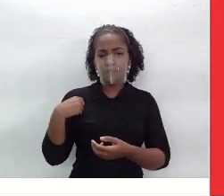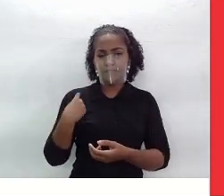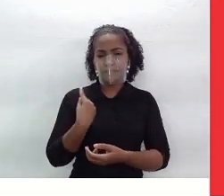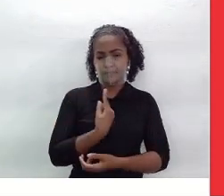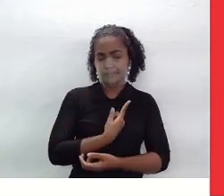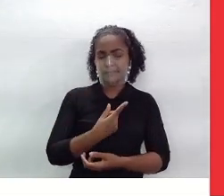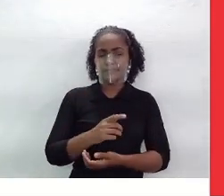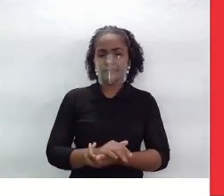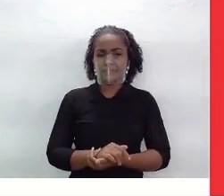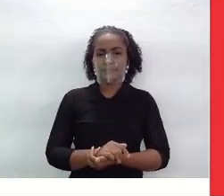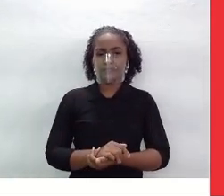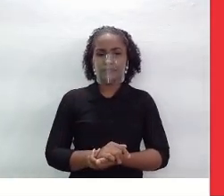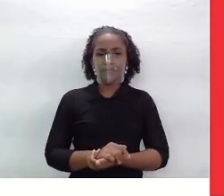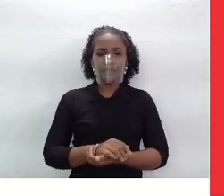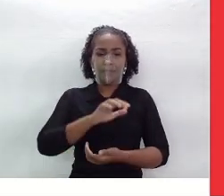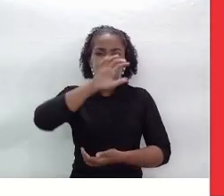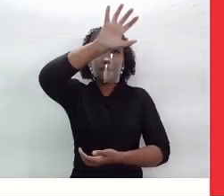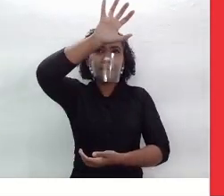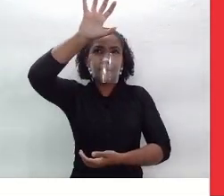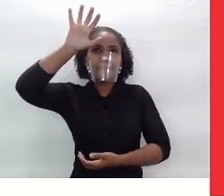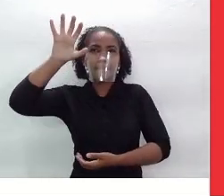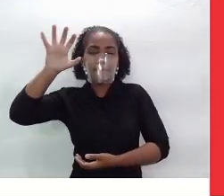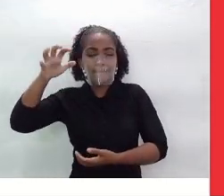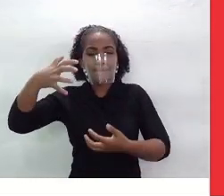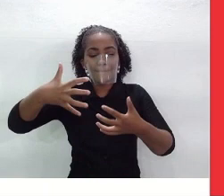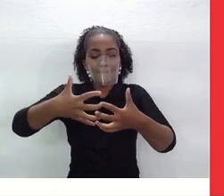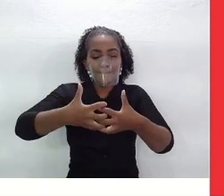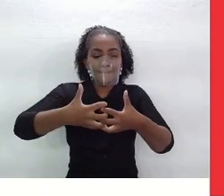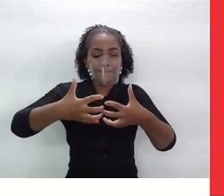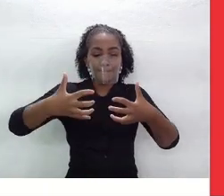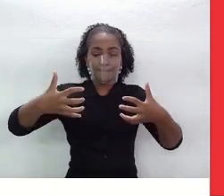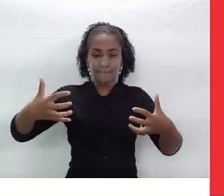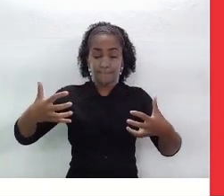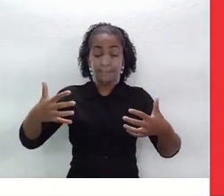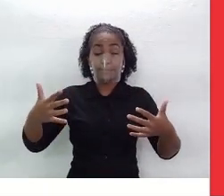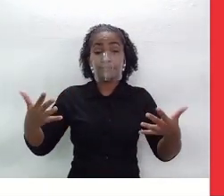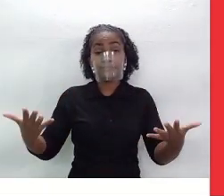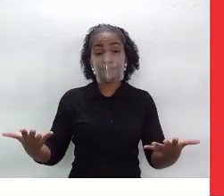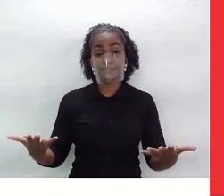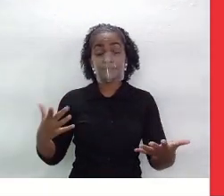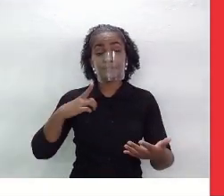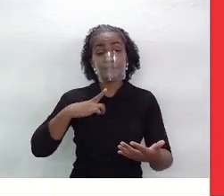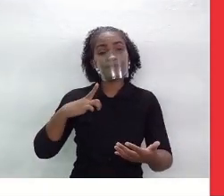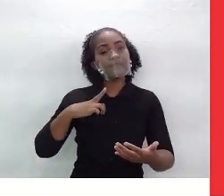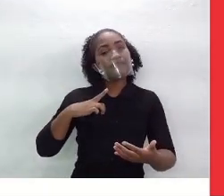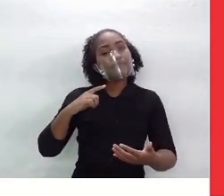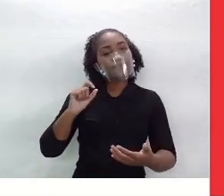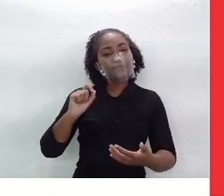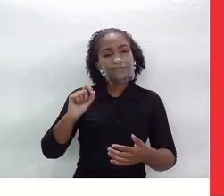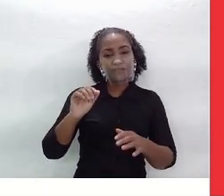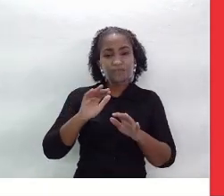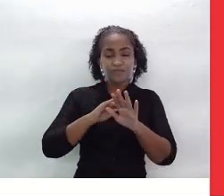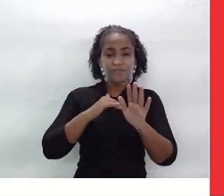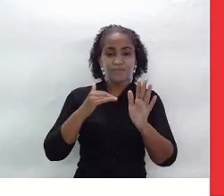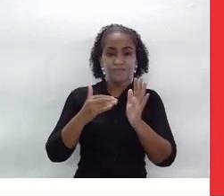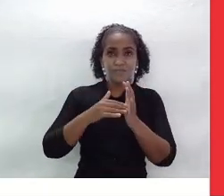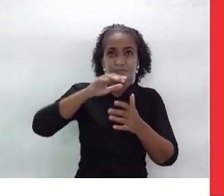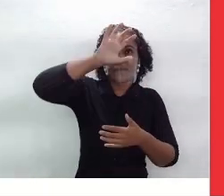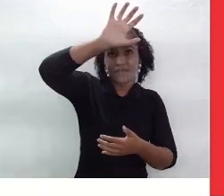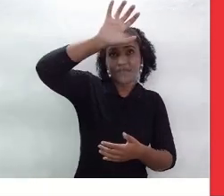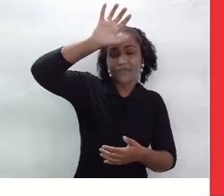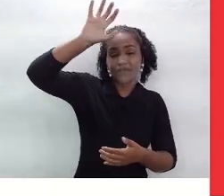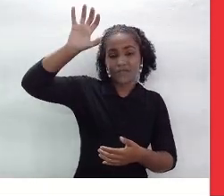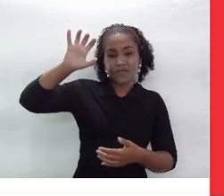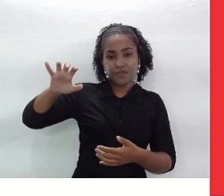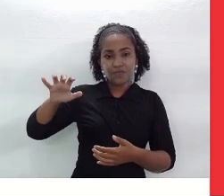nossos continentes que foram separados, ou seja, a gente vai ter todos esses continentes